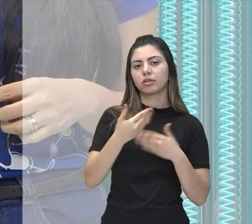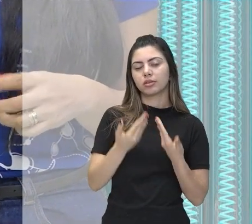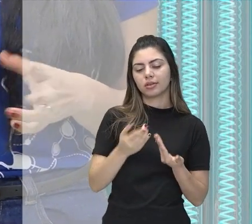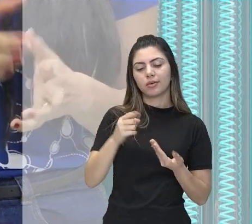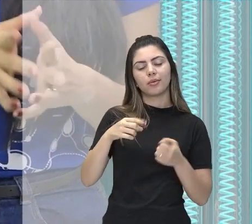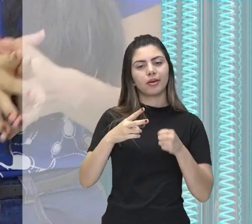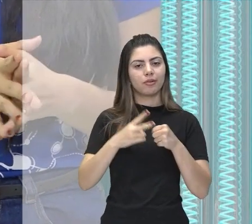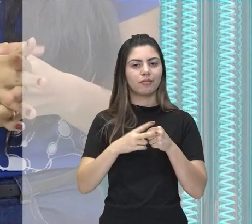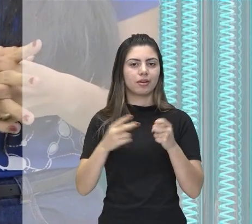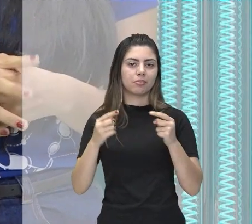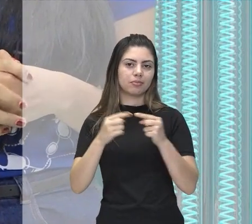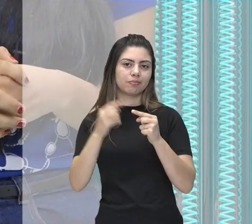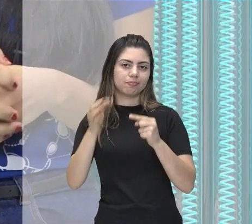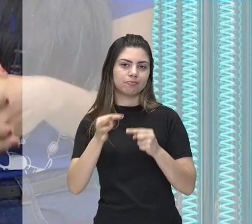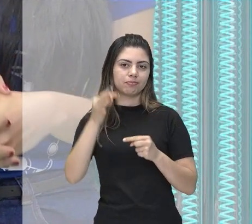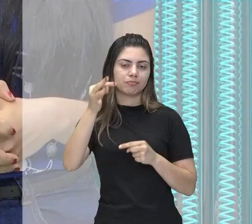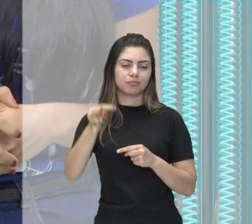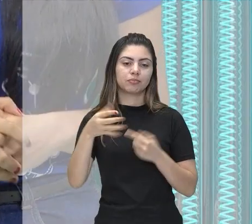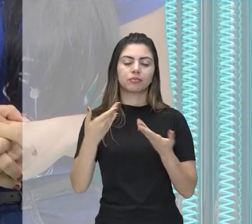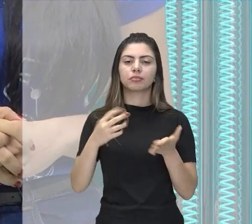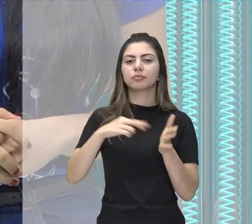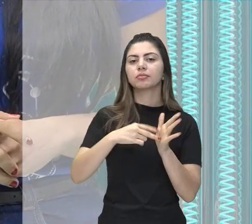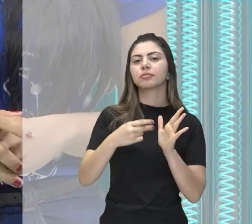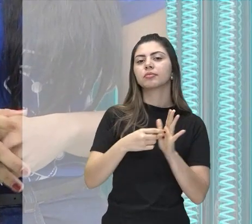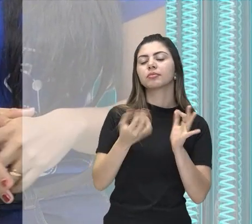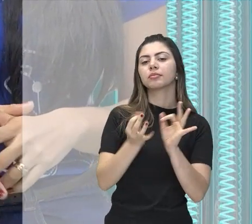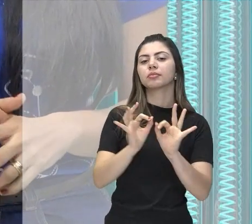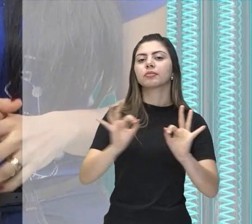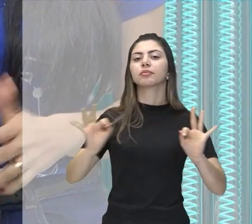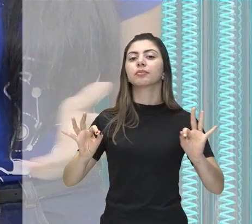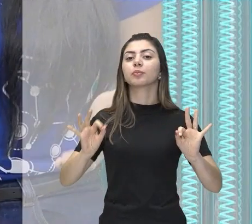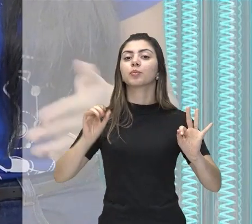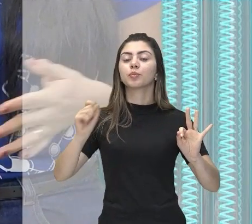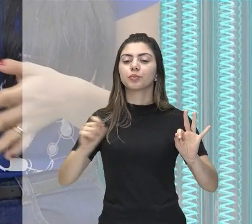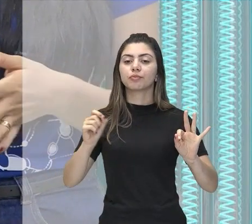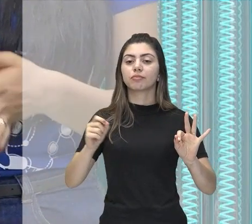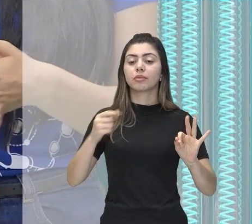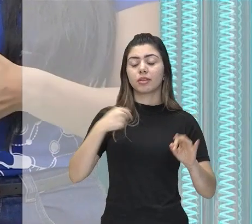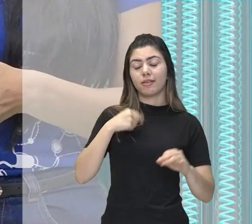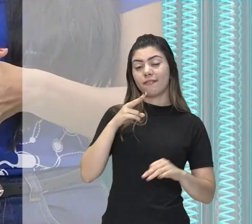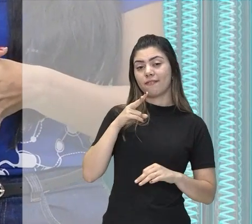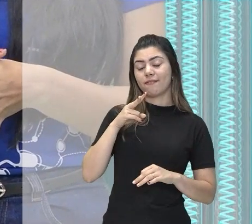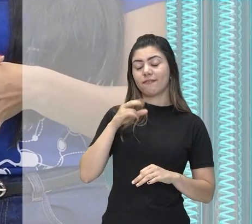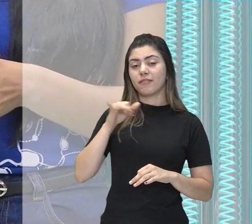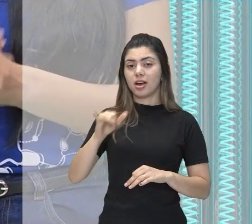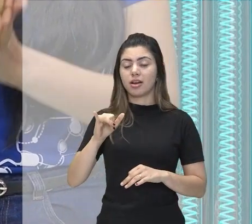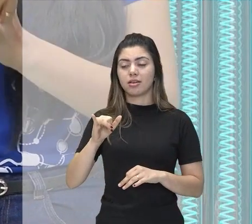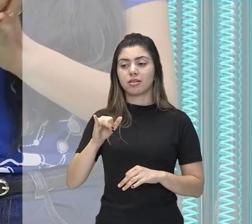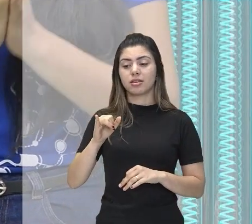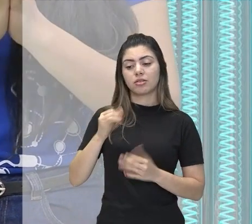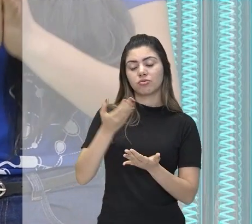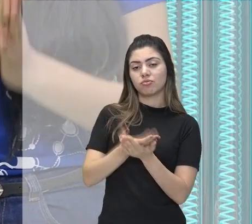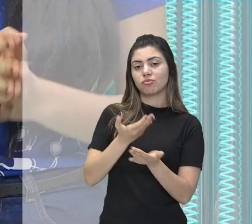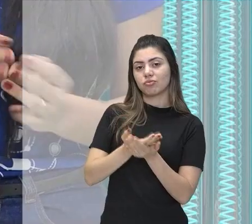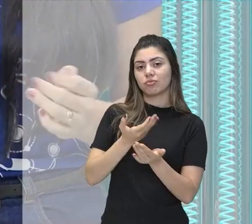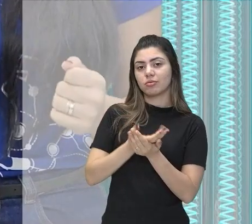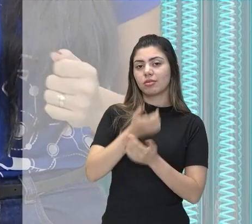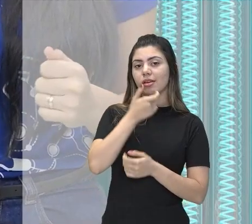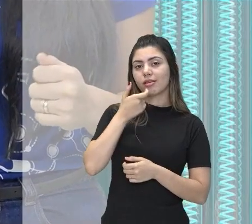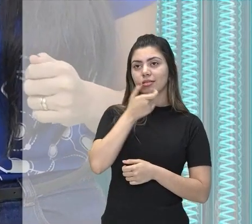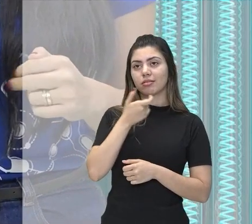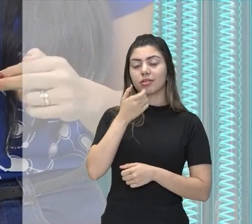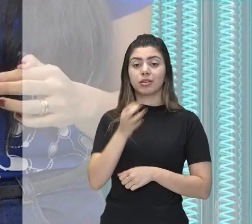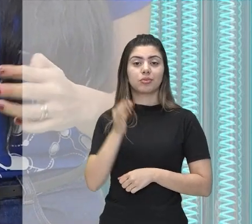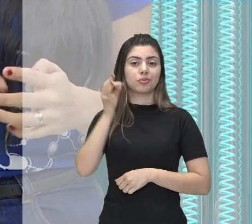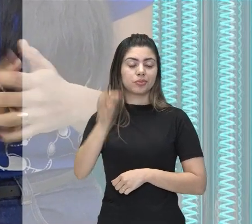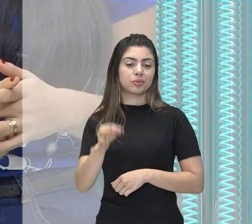para o futuro. Então, I will study English. Eu irei estudar inglês. Observem a estrutura.